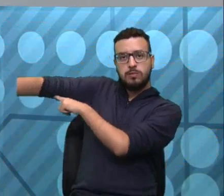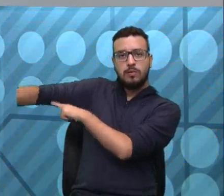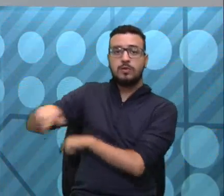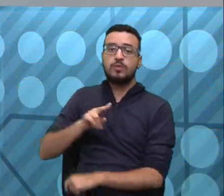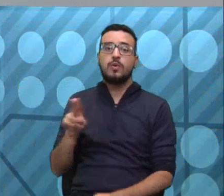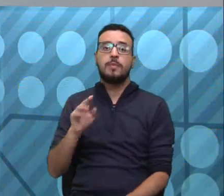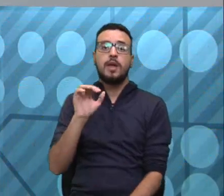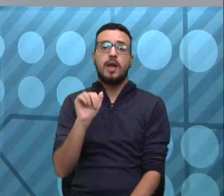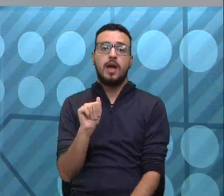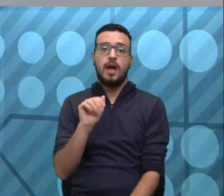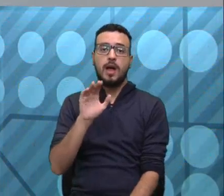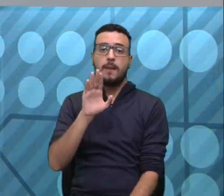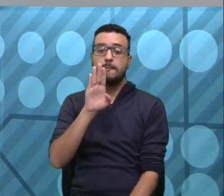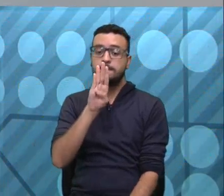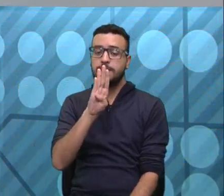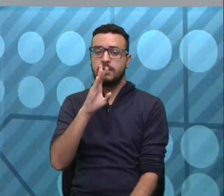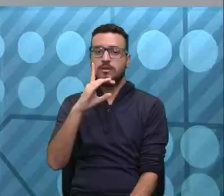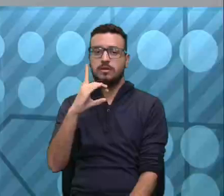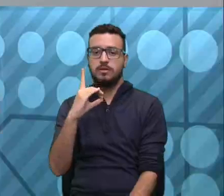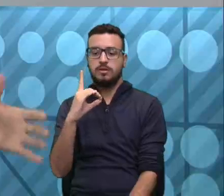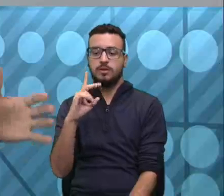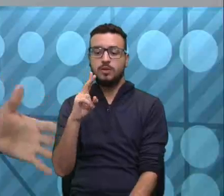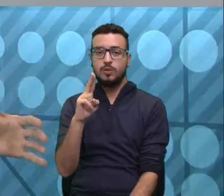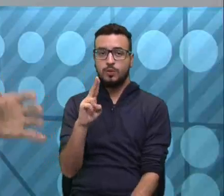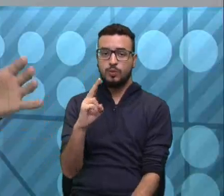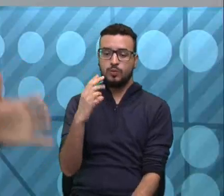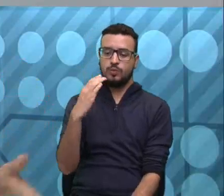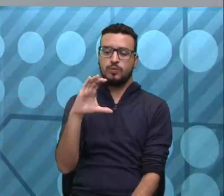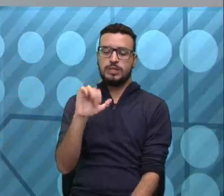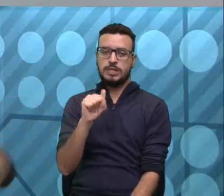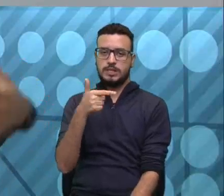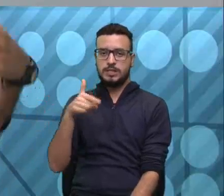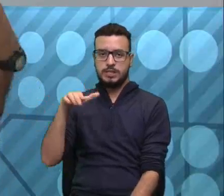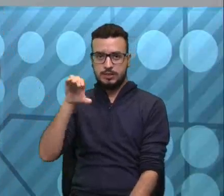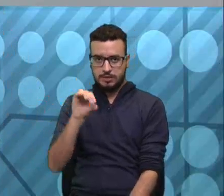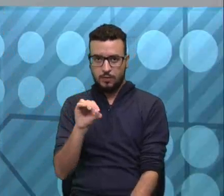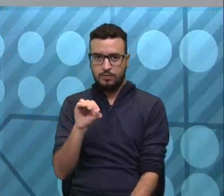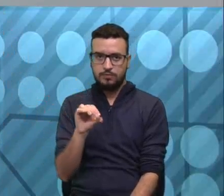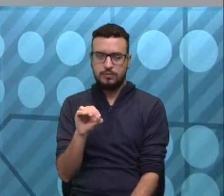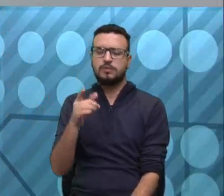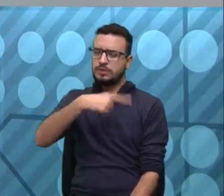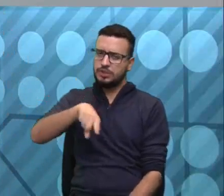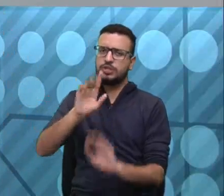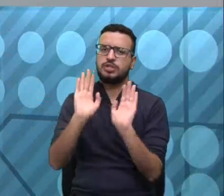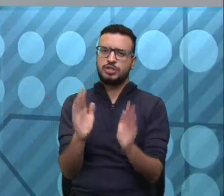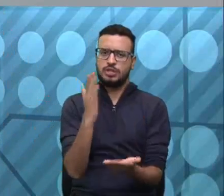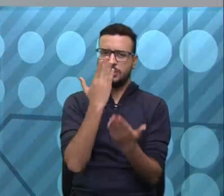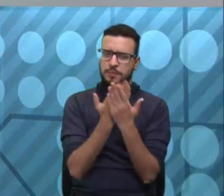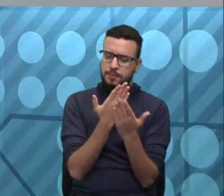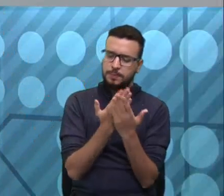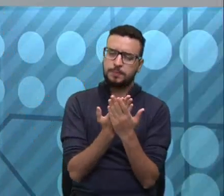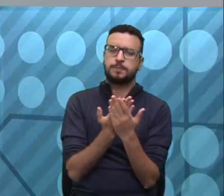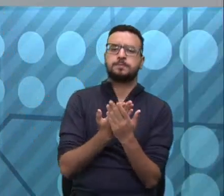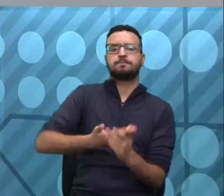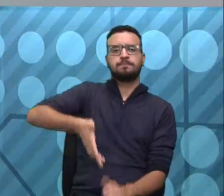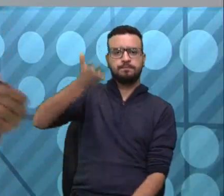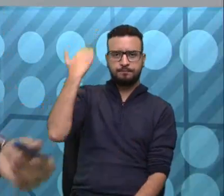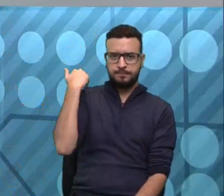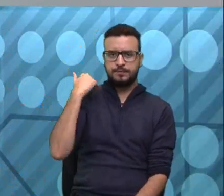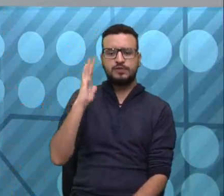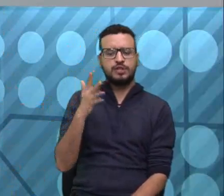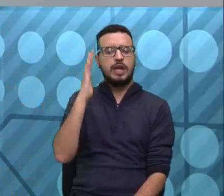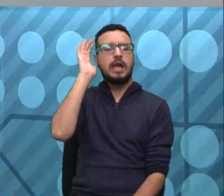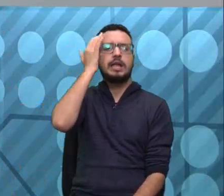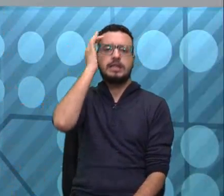Tá? Então, só retomando, vocês já viram isso também na aula passada. Isso ajuda a você a compreender o que é